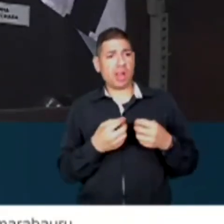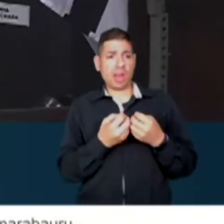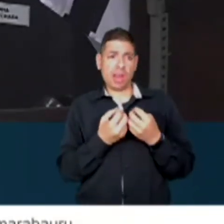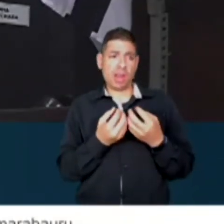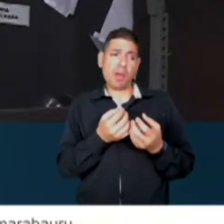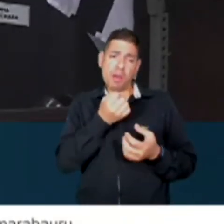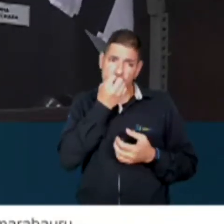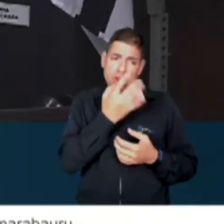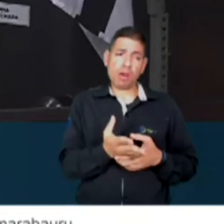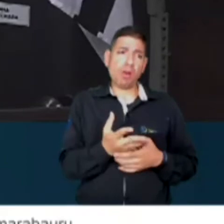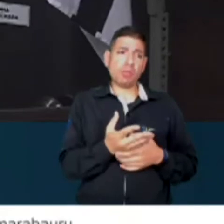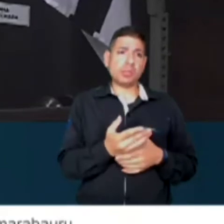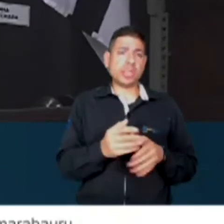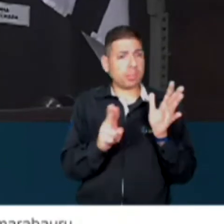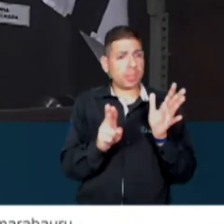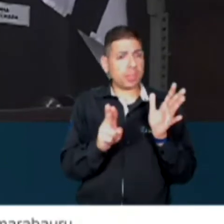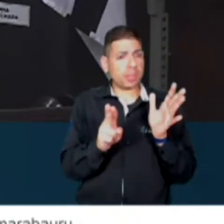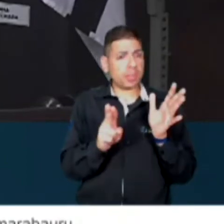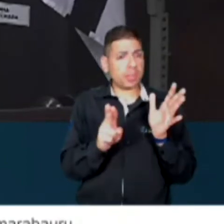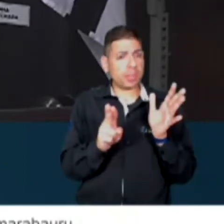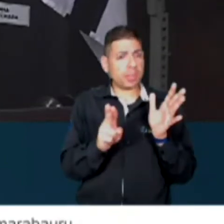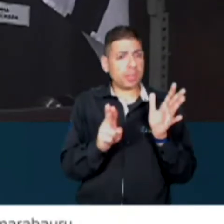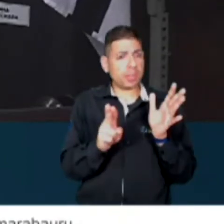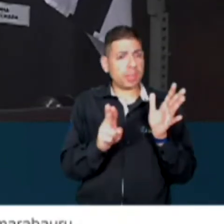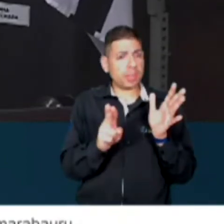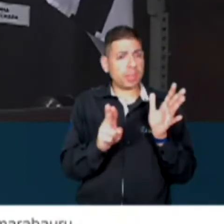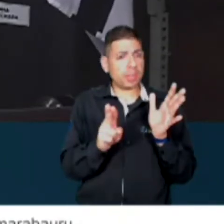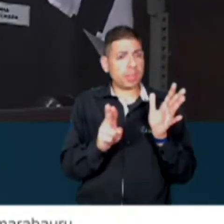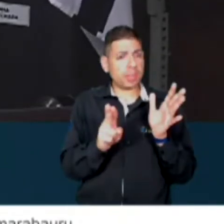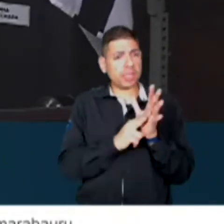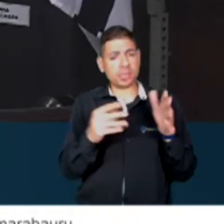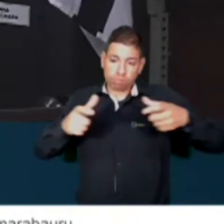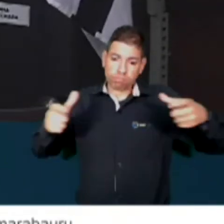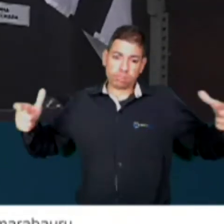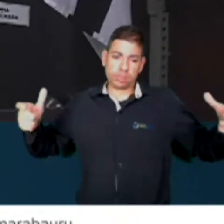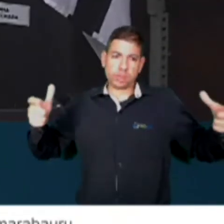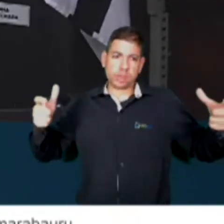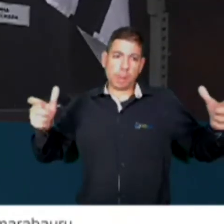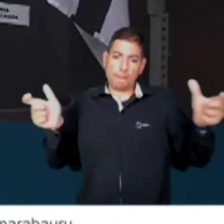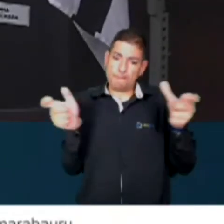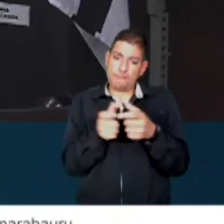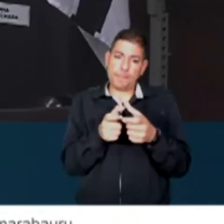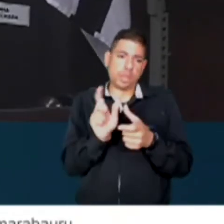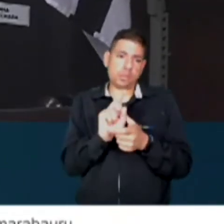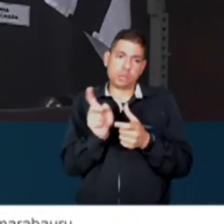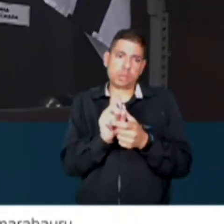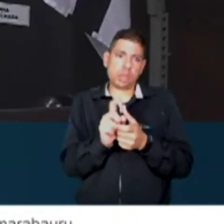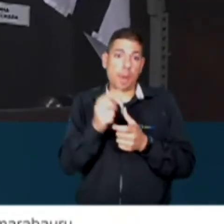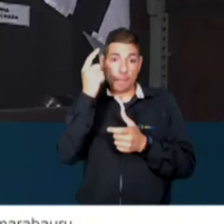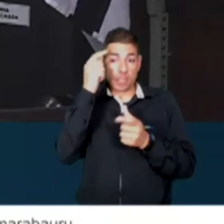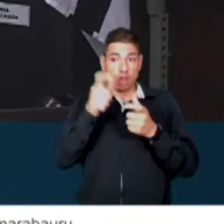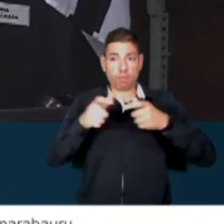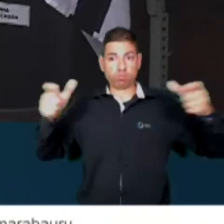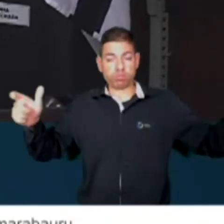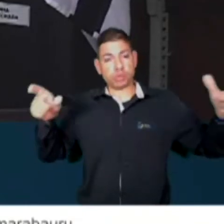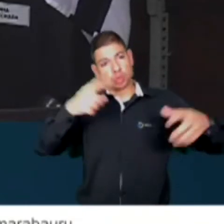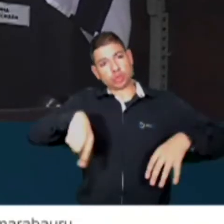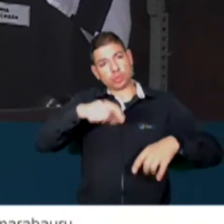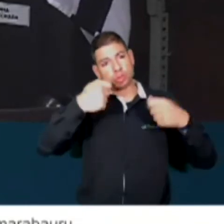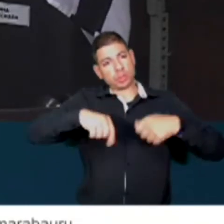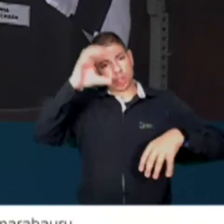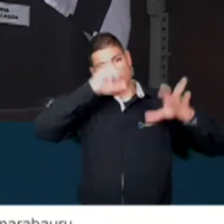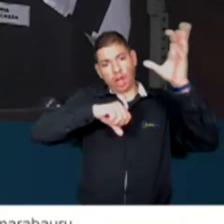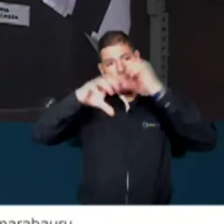grande cidade, tem que pensar grande, não dá para pensar pequeno, não. Nós temos que aprender, de uma certa maneira,